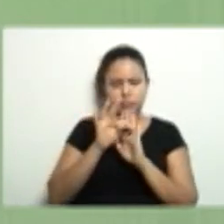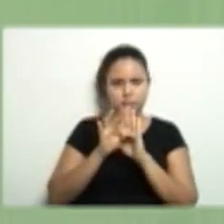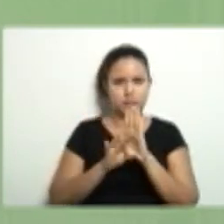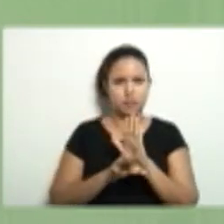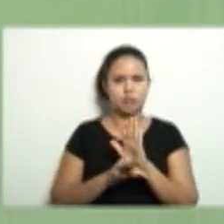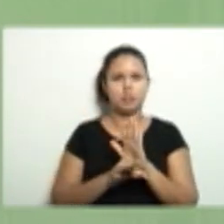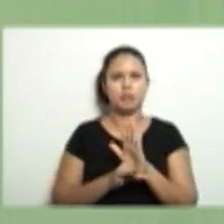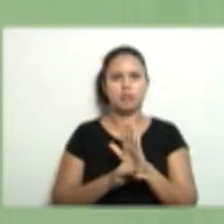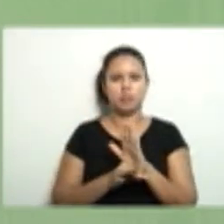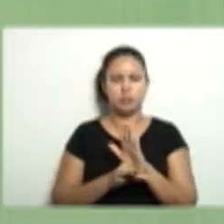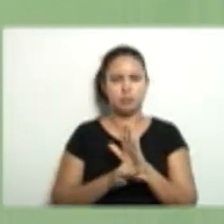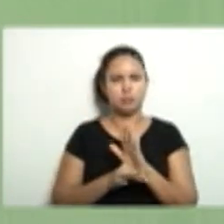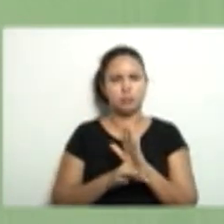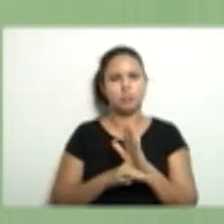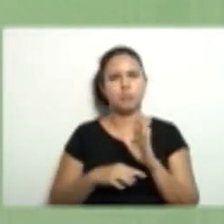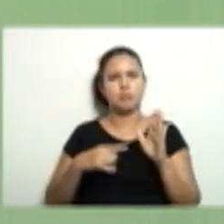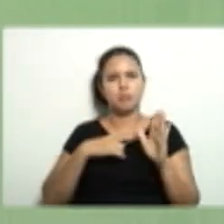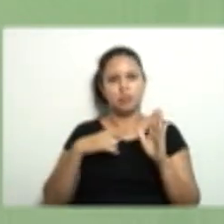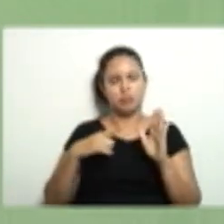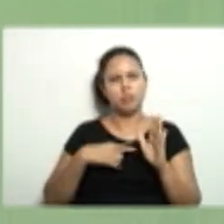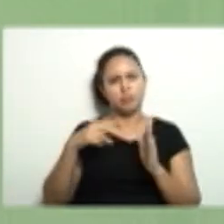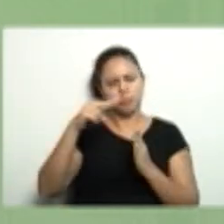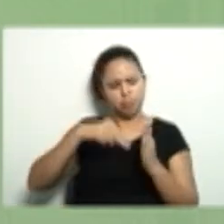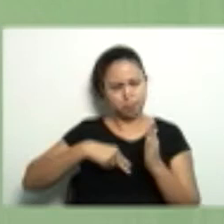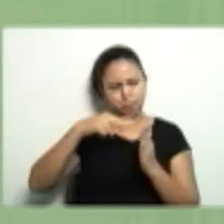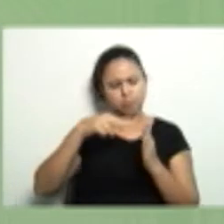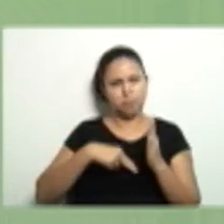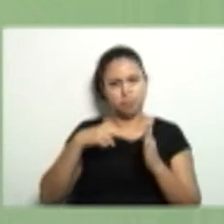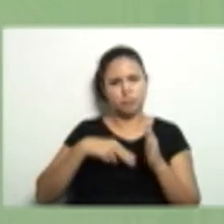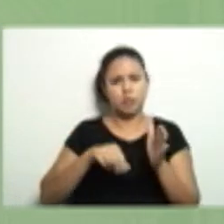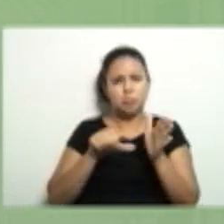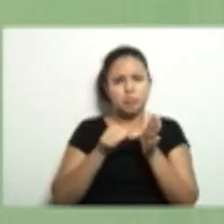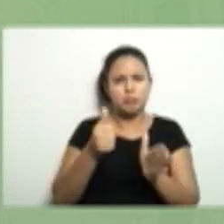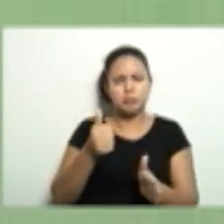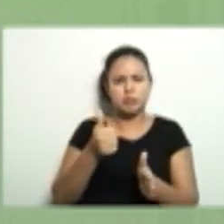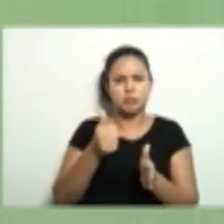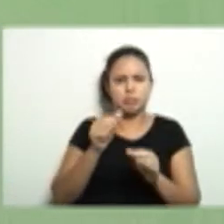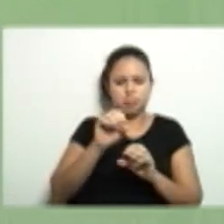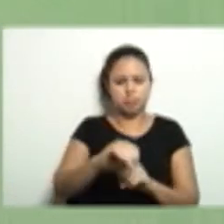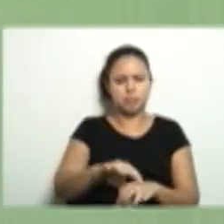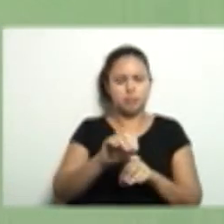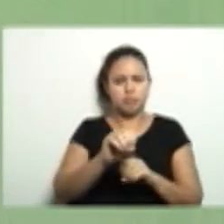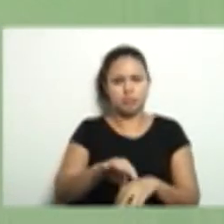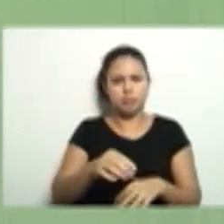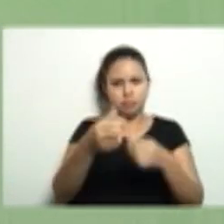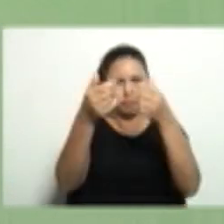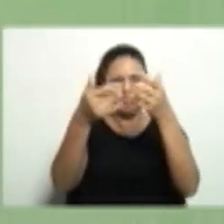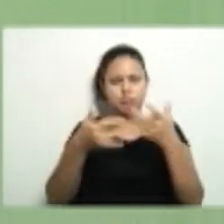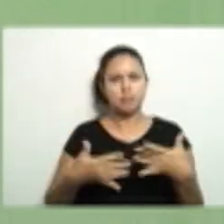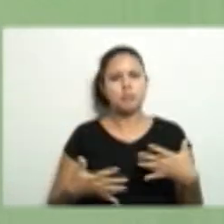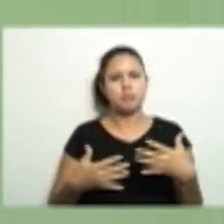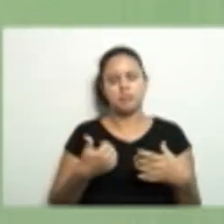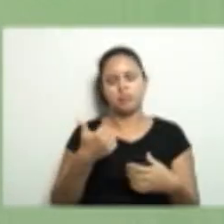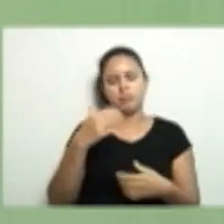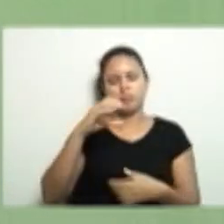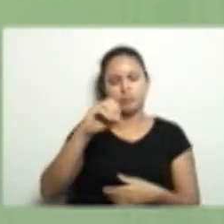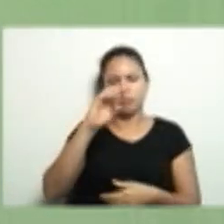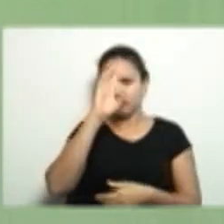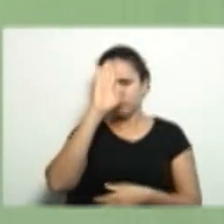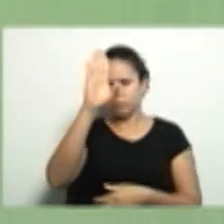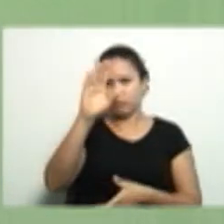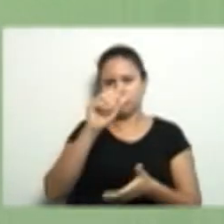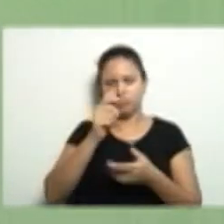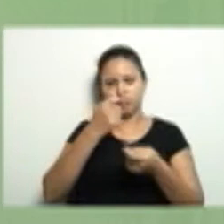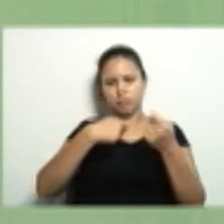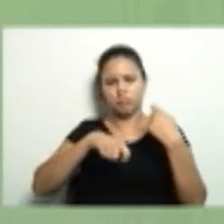sobre esse tema que foi o da primeira aula. Primeira aula nós falamos sobre os 10 princípios de economia e aí nós temos essa